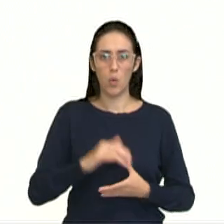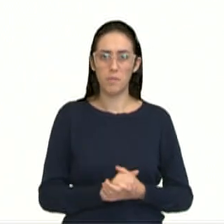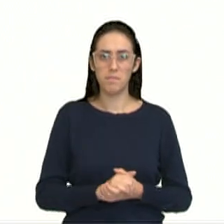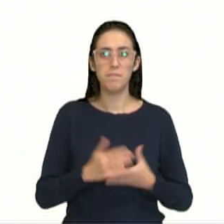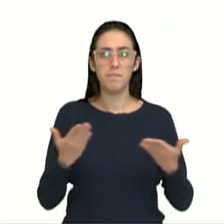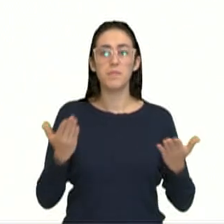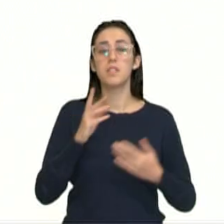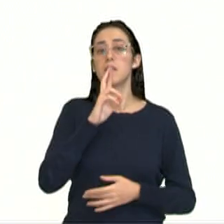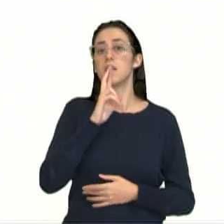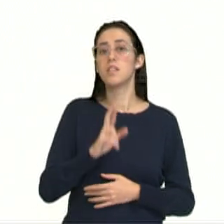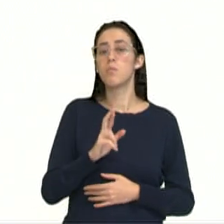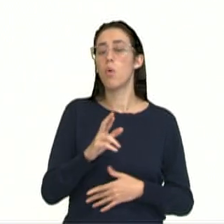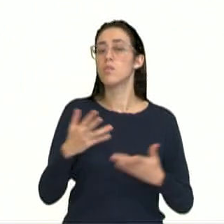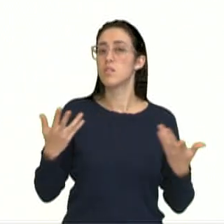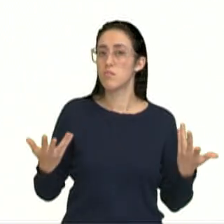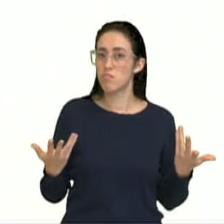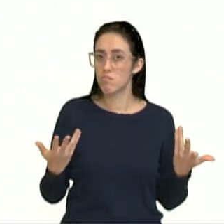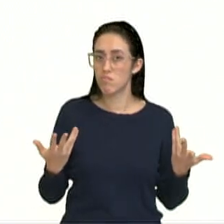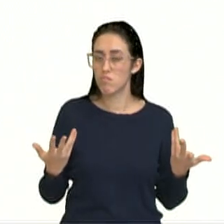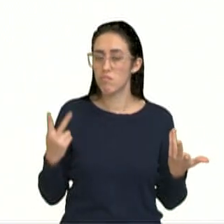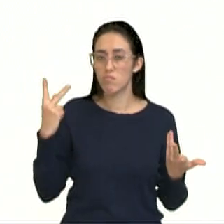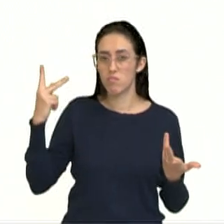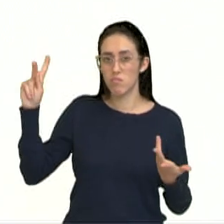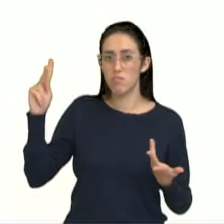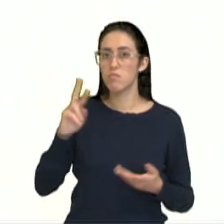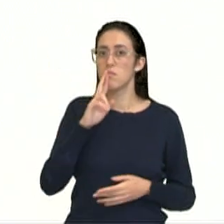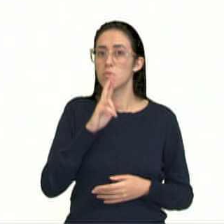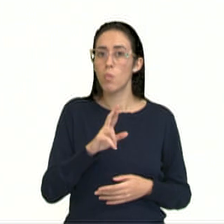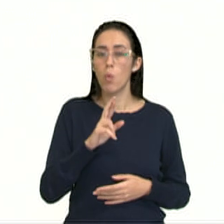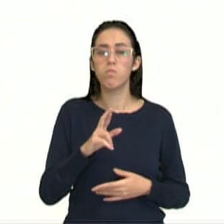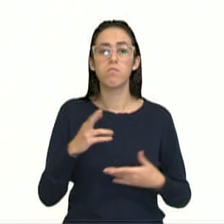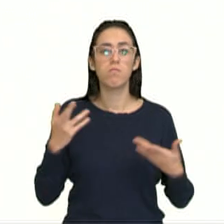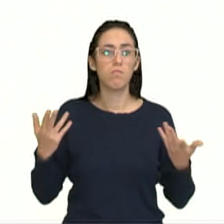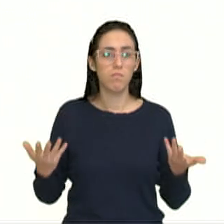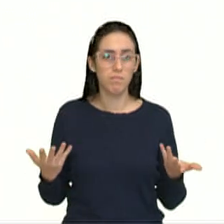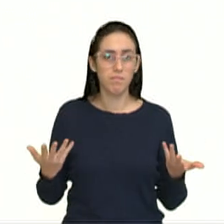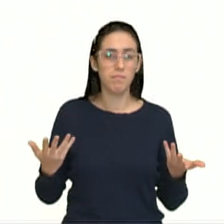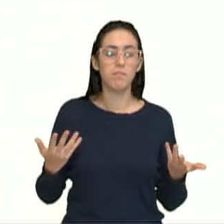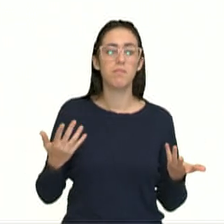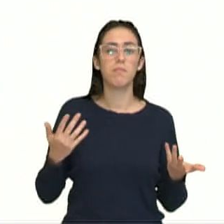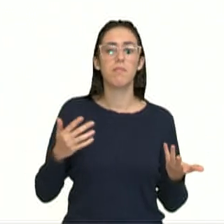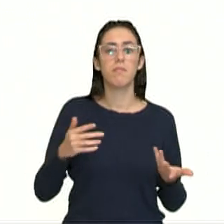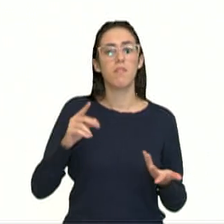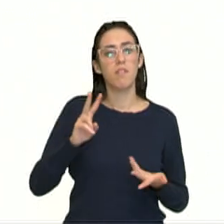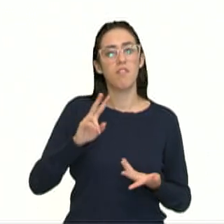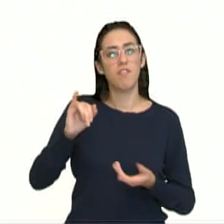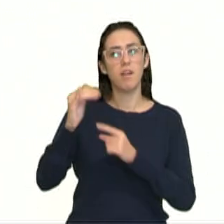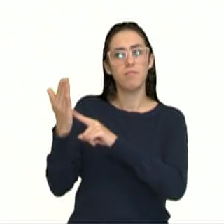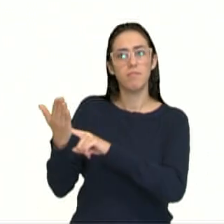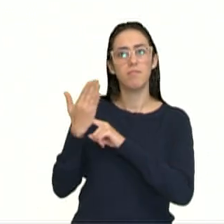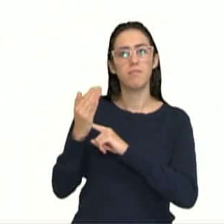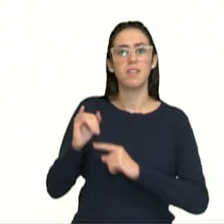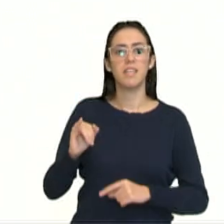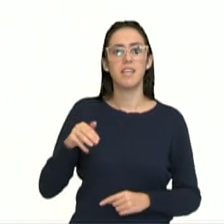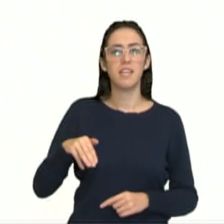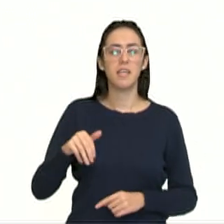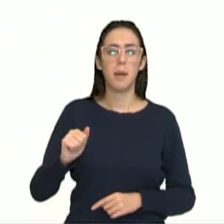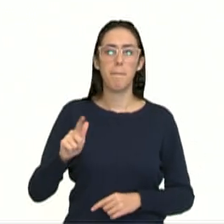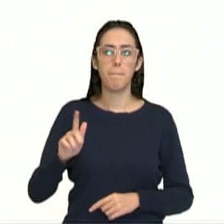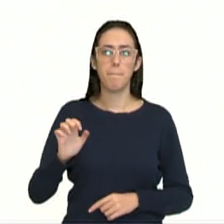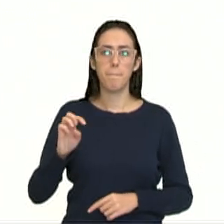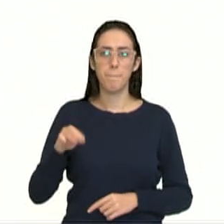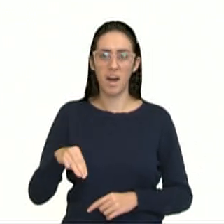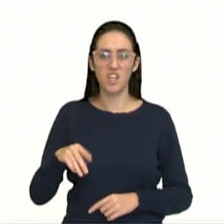O resultado dessa função, né, do cálculo dessa função, me dá a imagem que é o